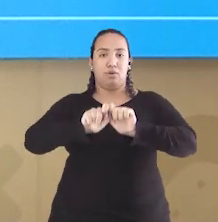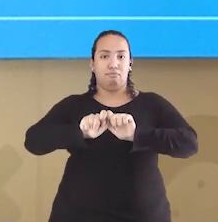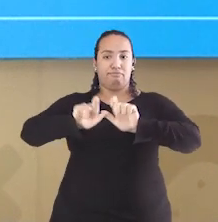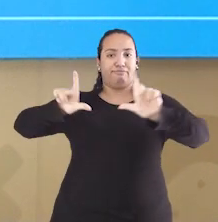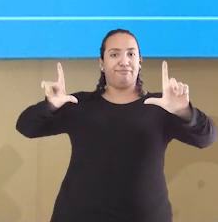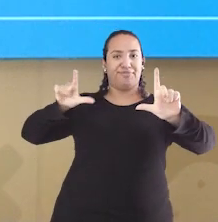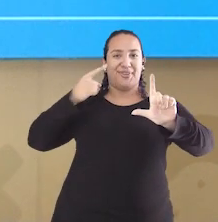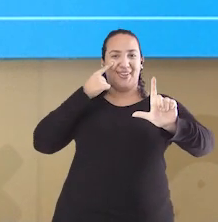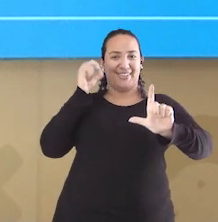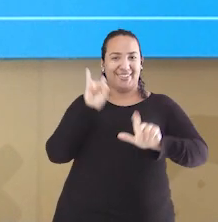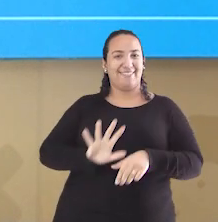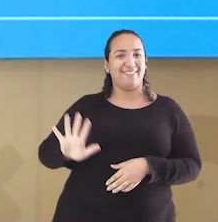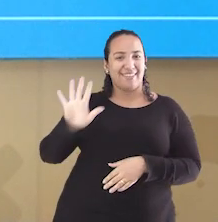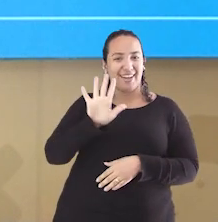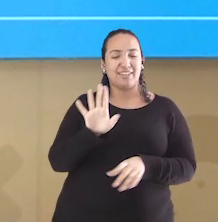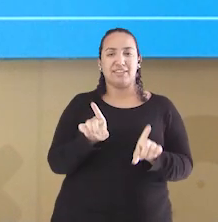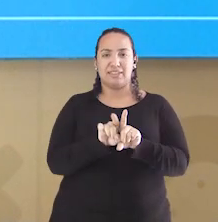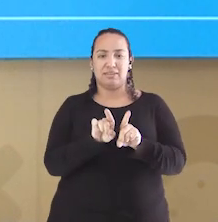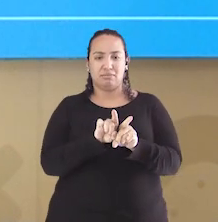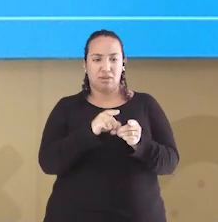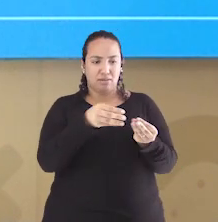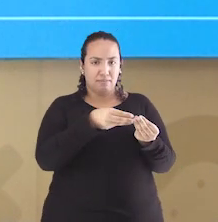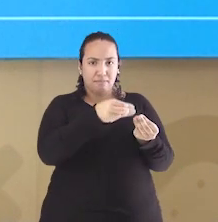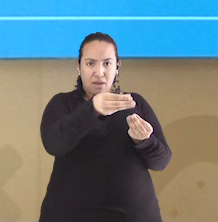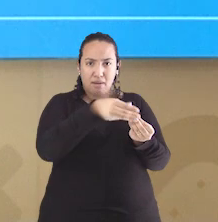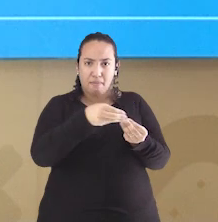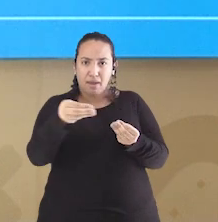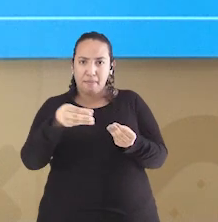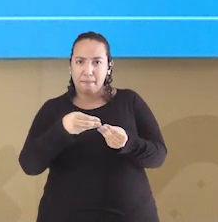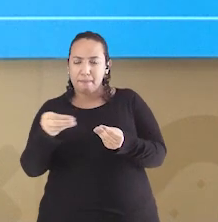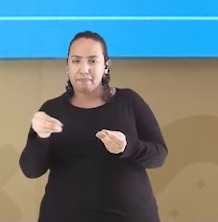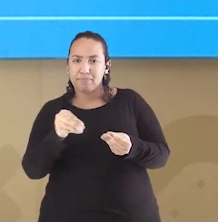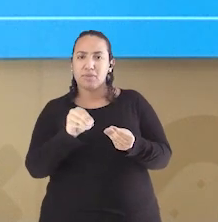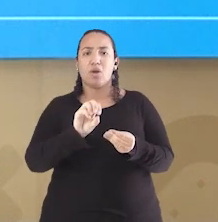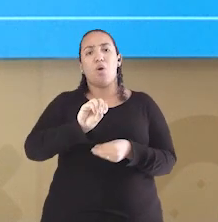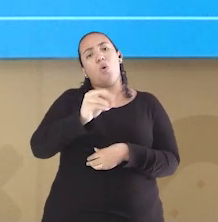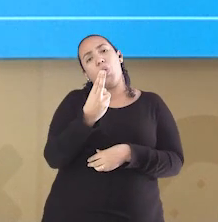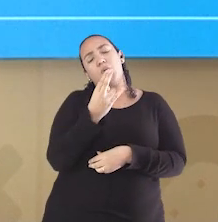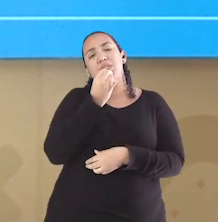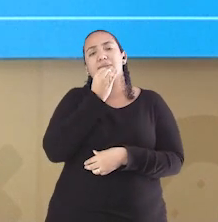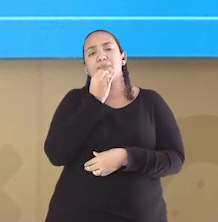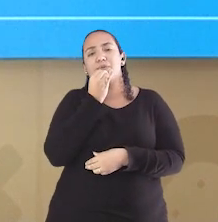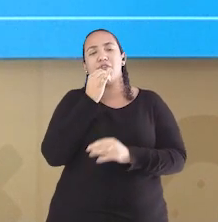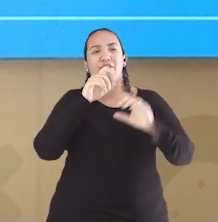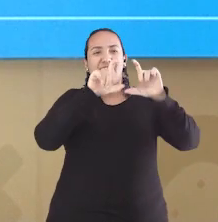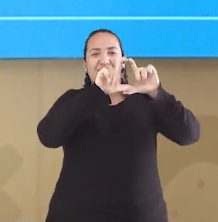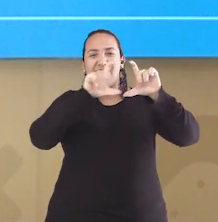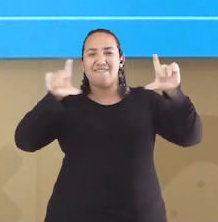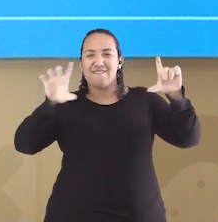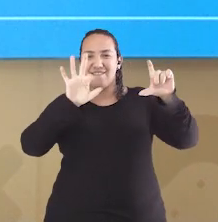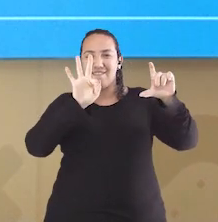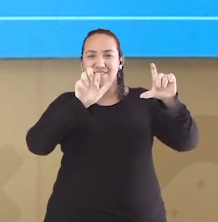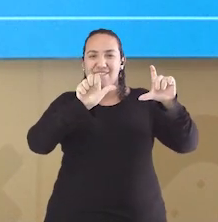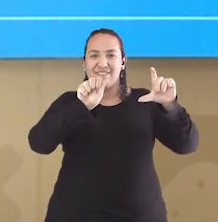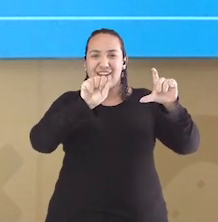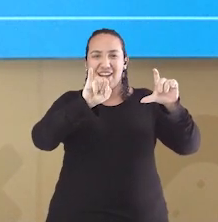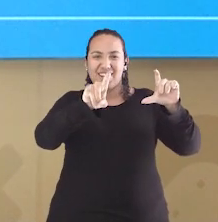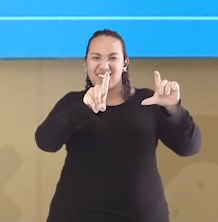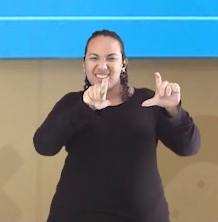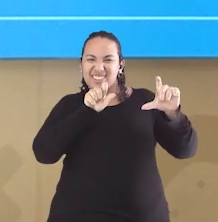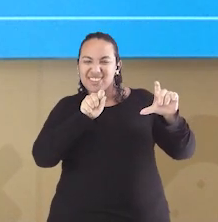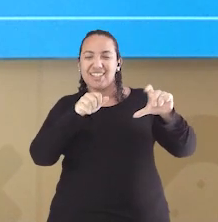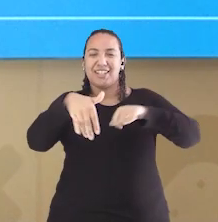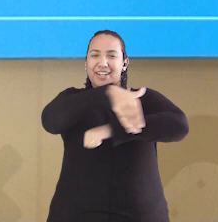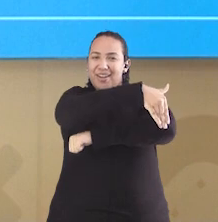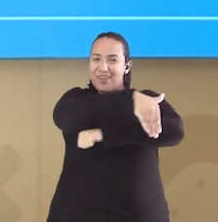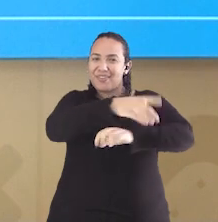outdoors, tipo esse aqui, panfletos, faixas ou cartazes na rua, no ônibus, no